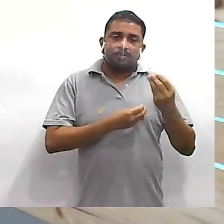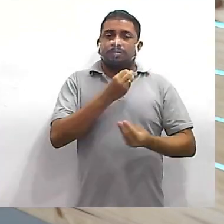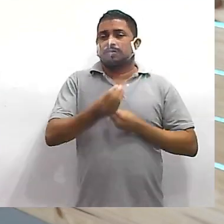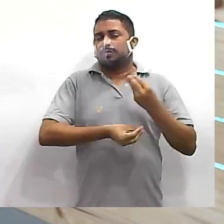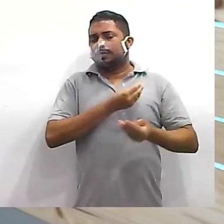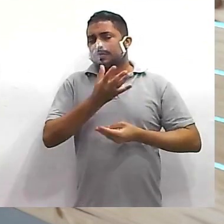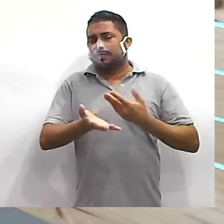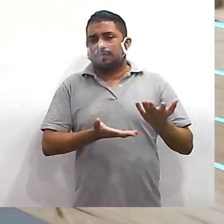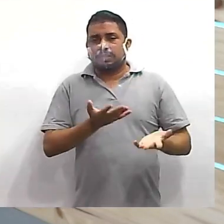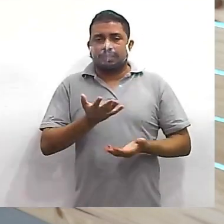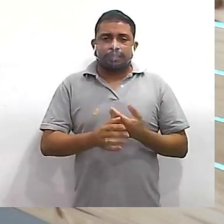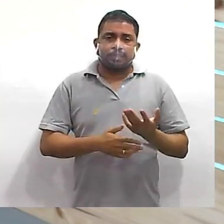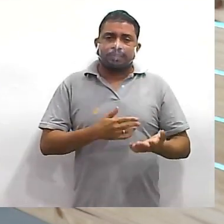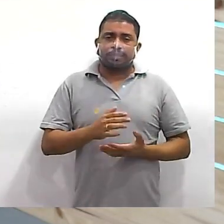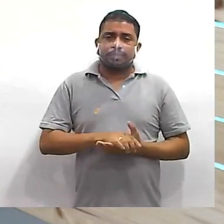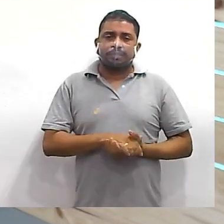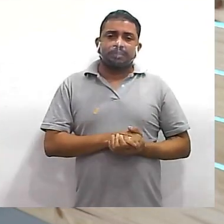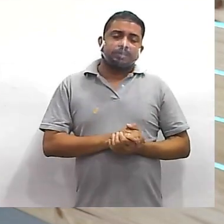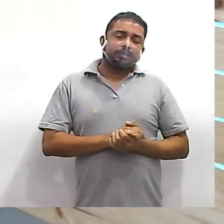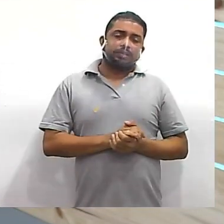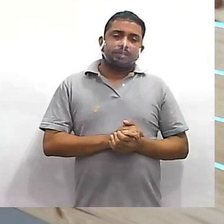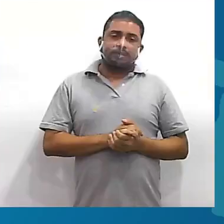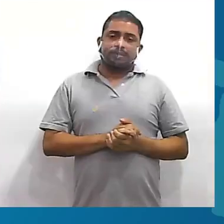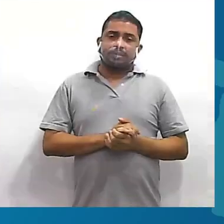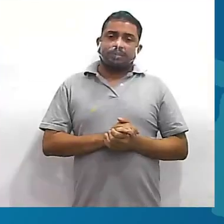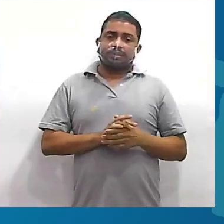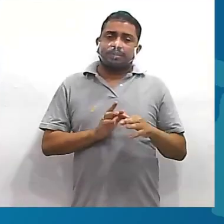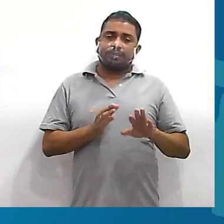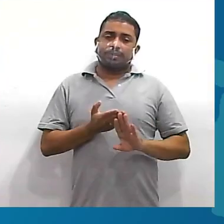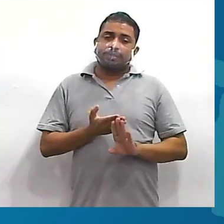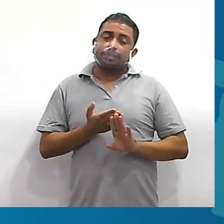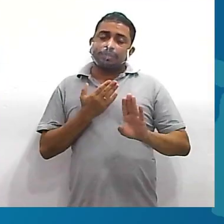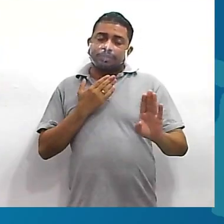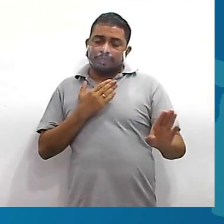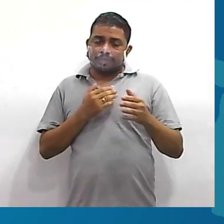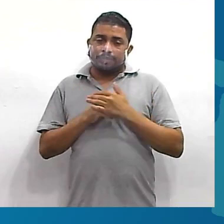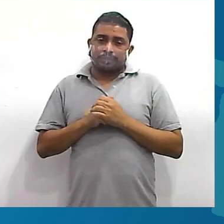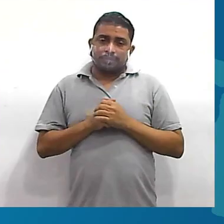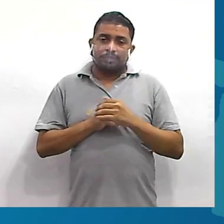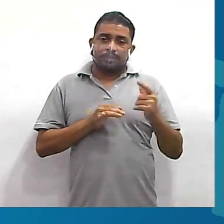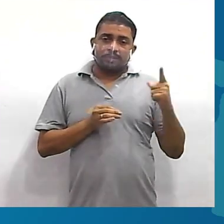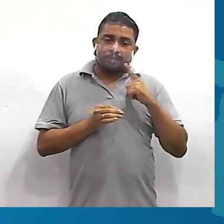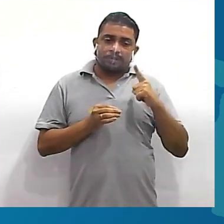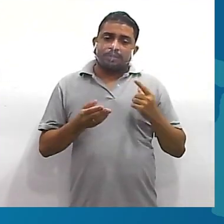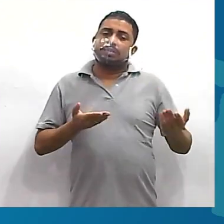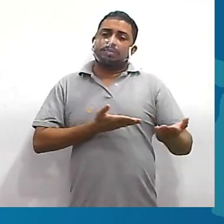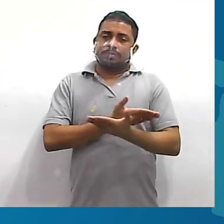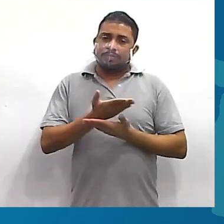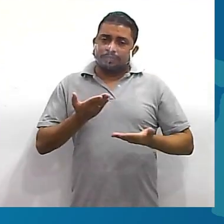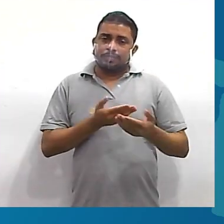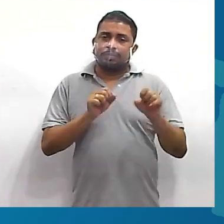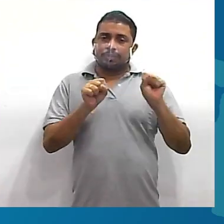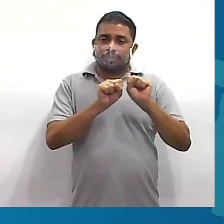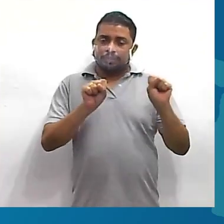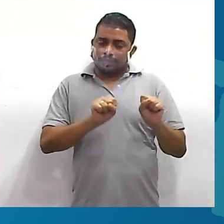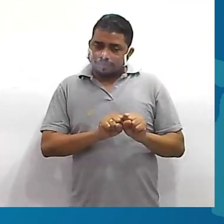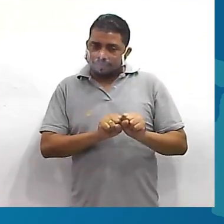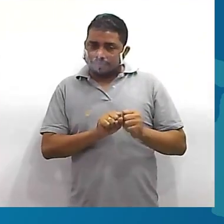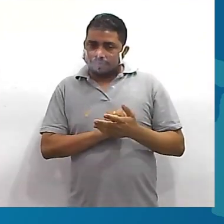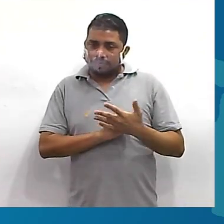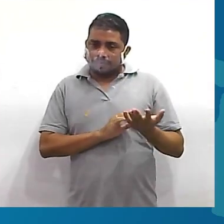algo extremamente distante da gente. A gente está envolvido por um sistema, não é,